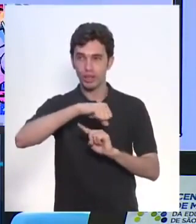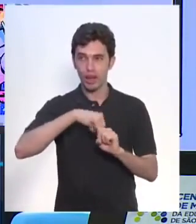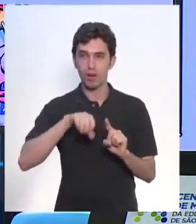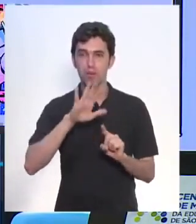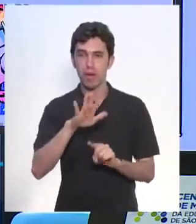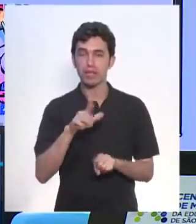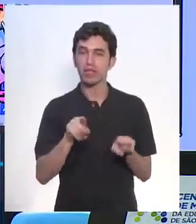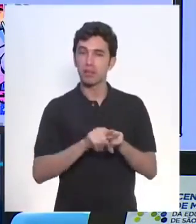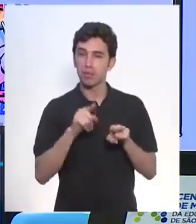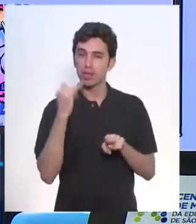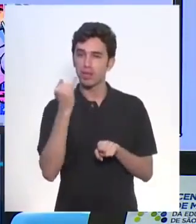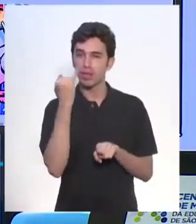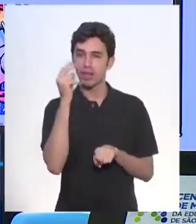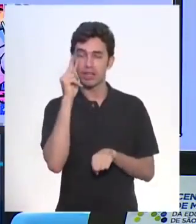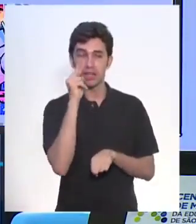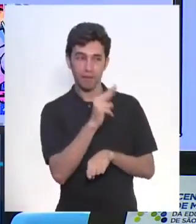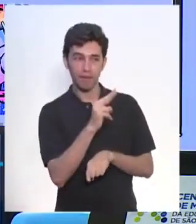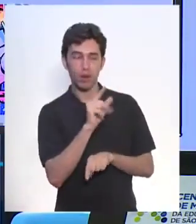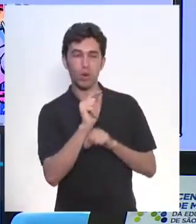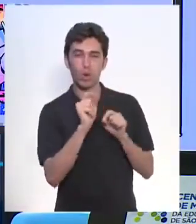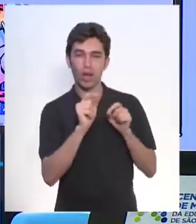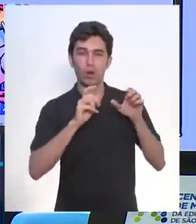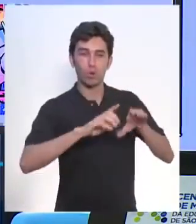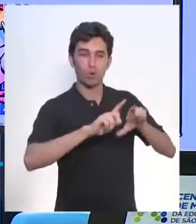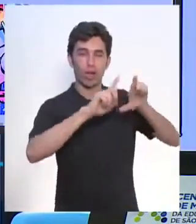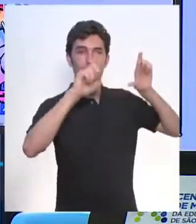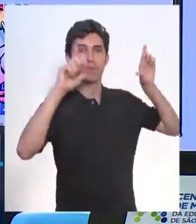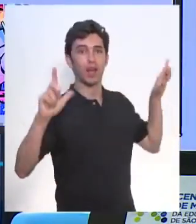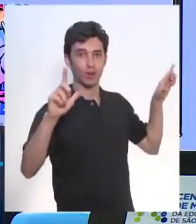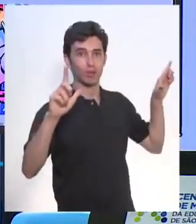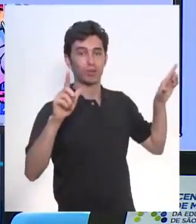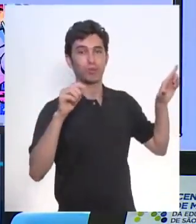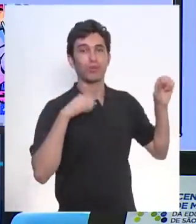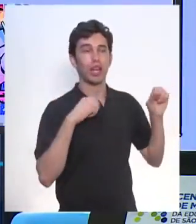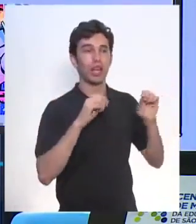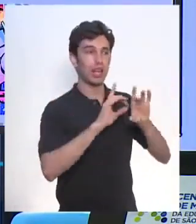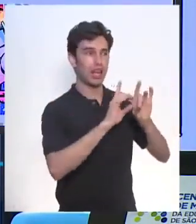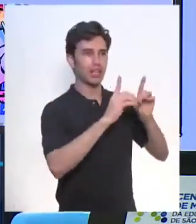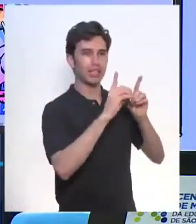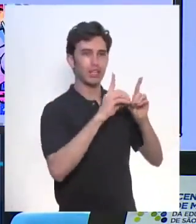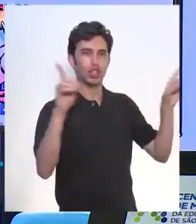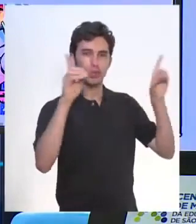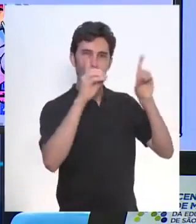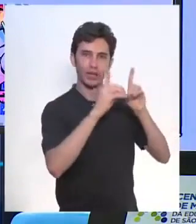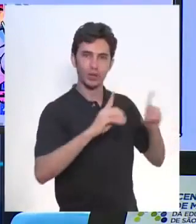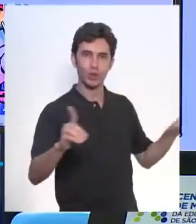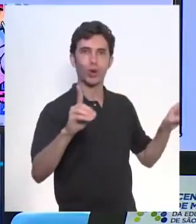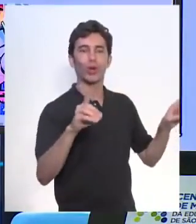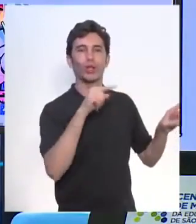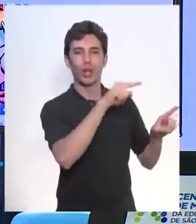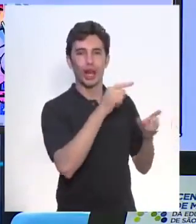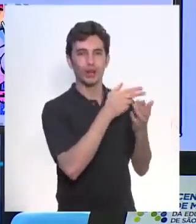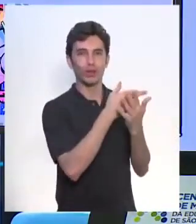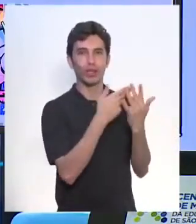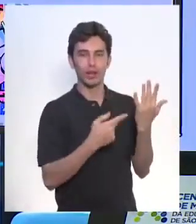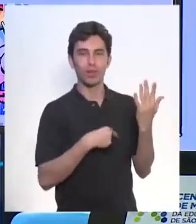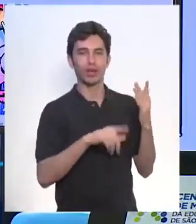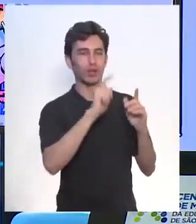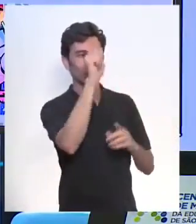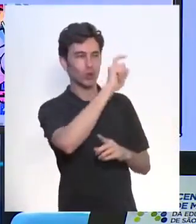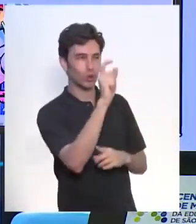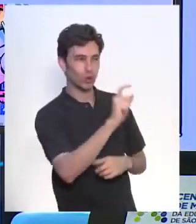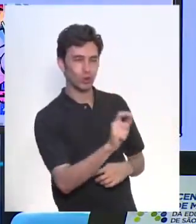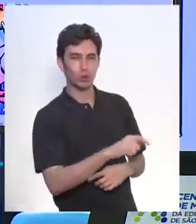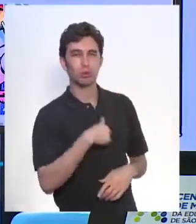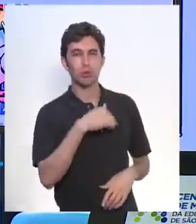que a gente observa é justamente a questão do tamanho, né? A questão das dimensões dos elementos de uma obra grafitada. A